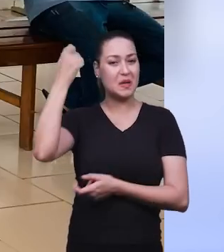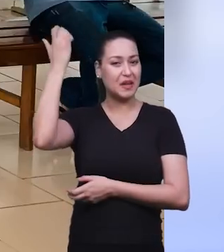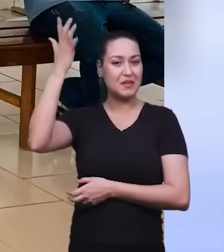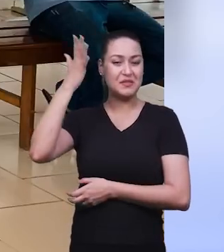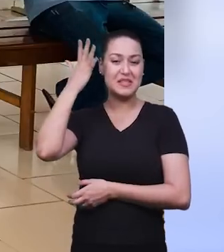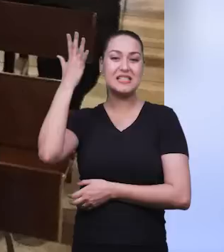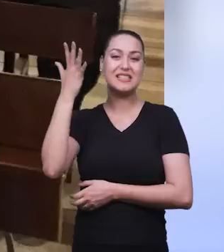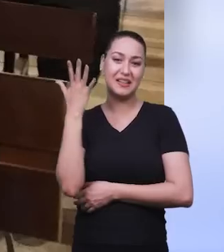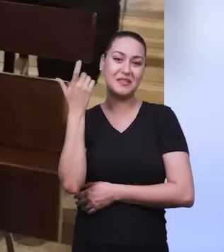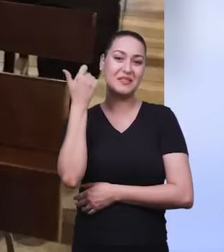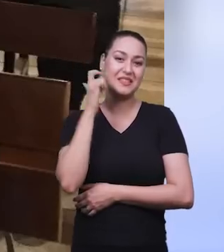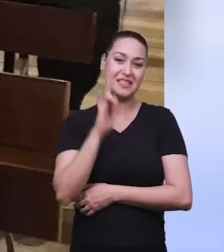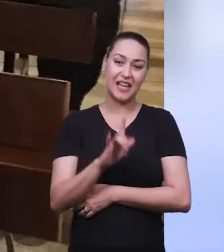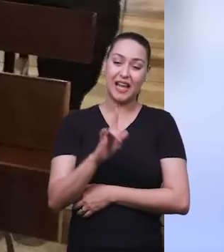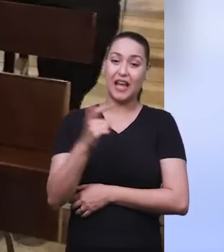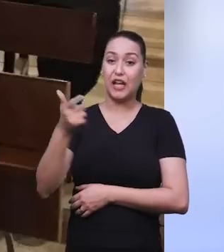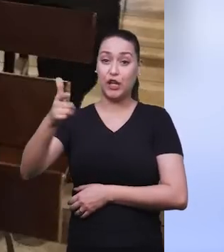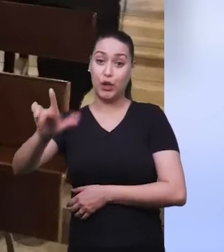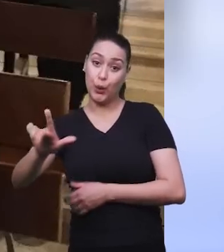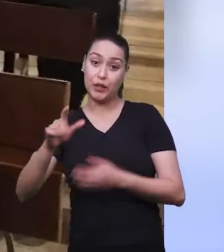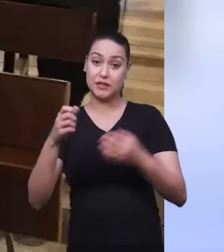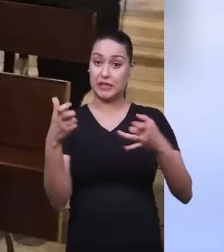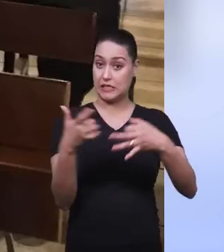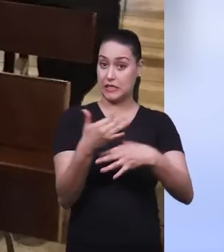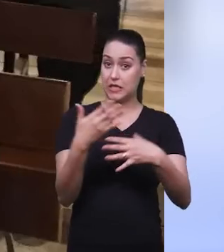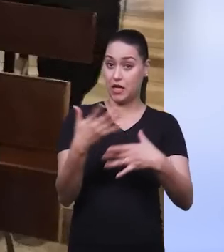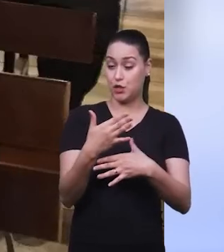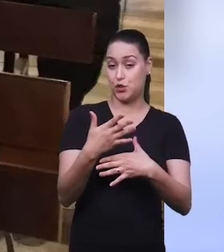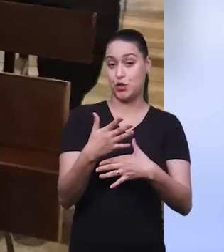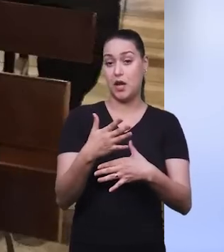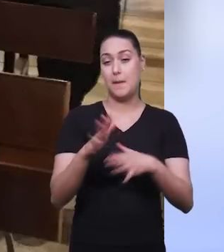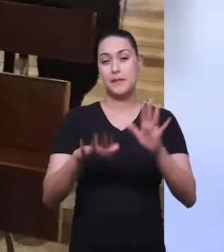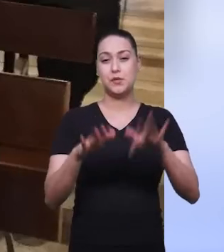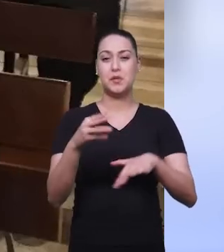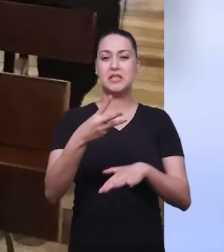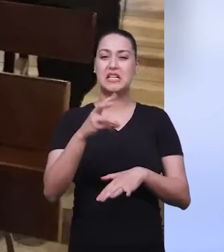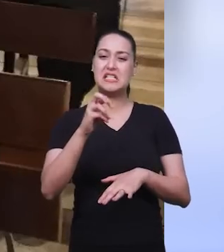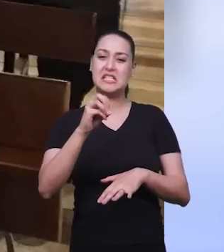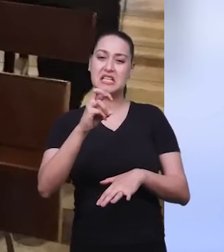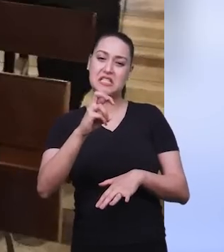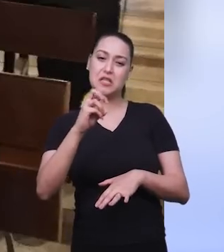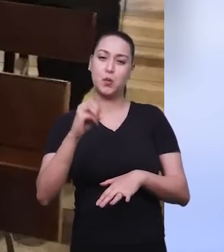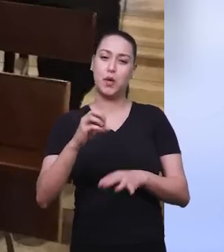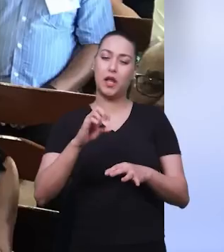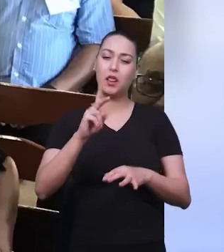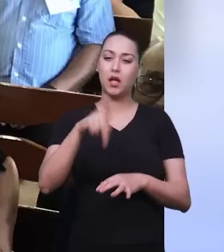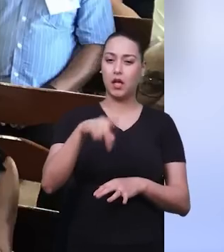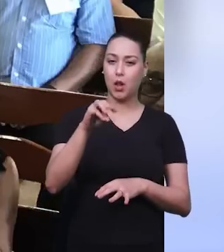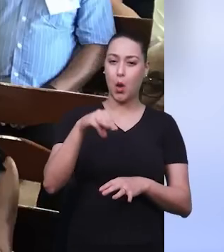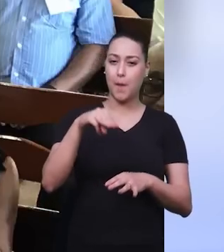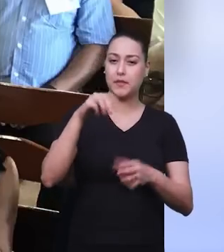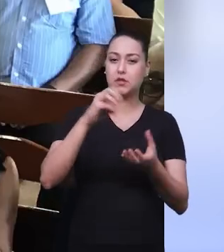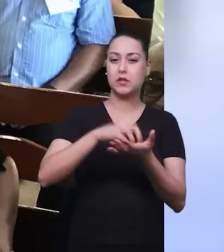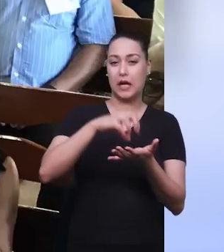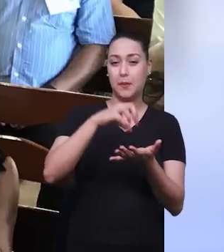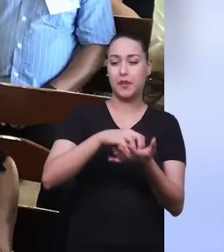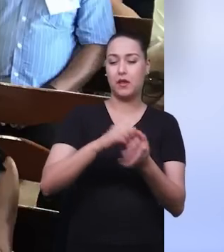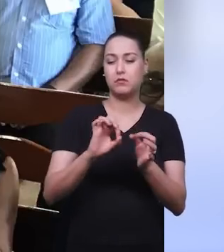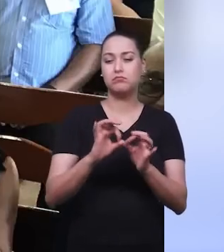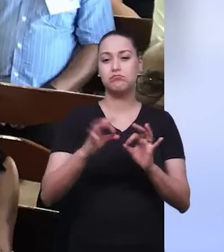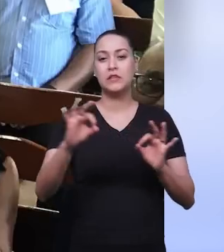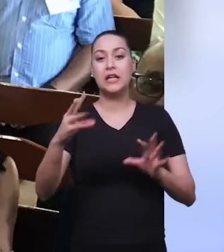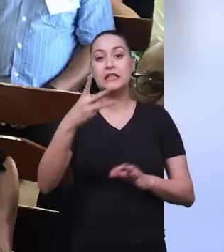revelações recebidas. E em Carnaubal, a 350 quilômetros de Fortaleza, mais de 40 irmãos viveram essa